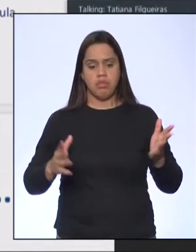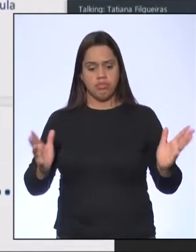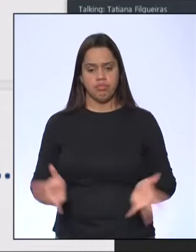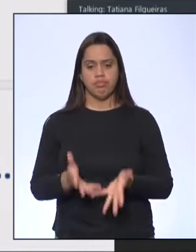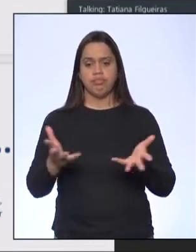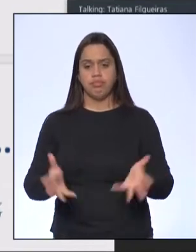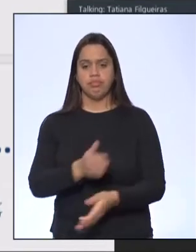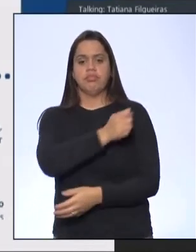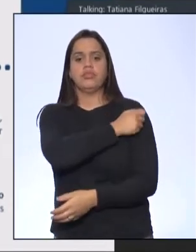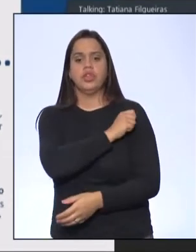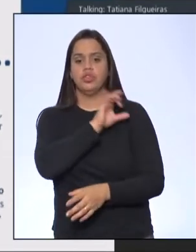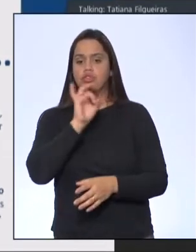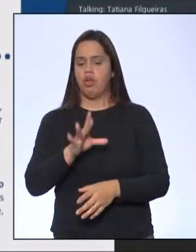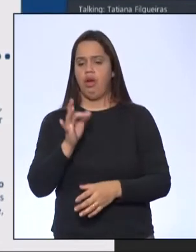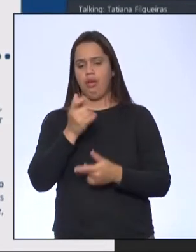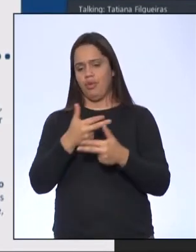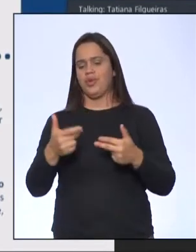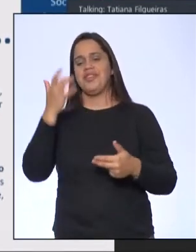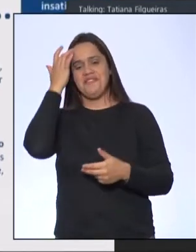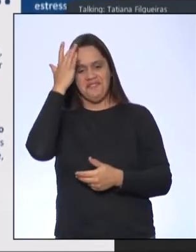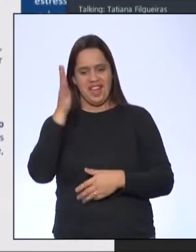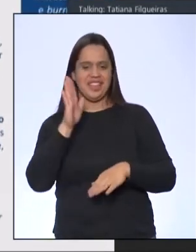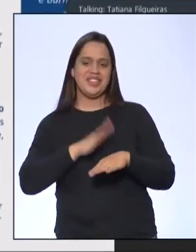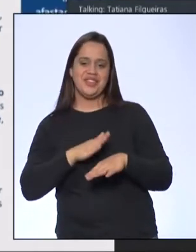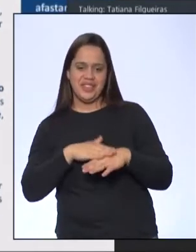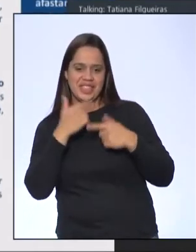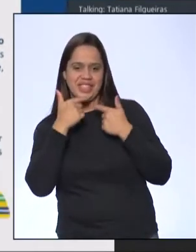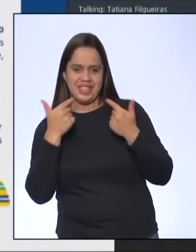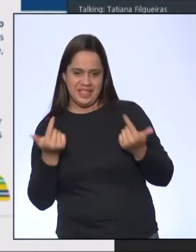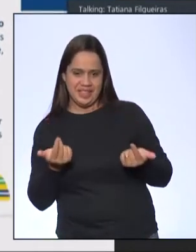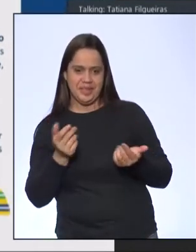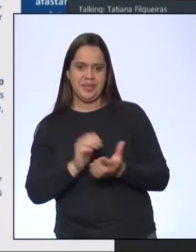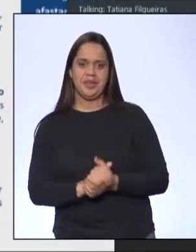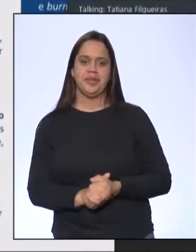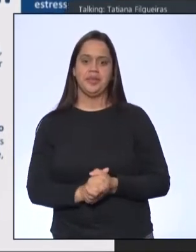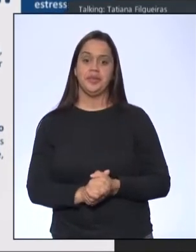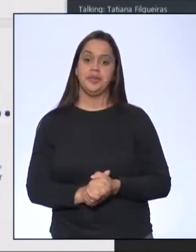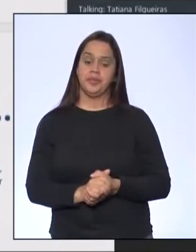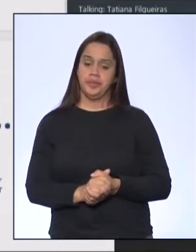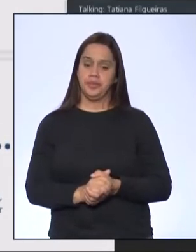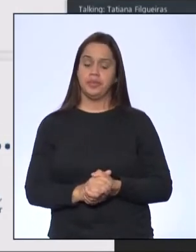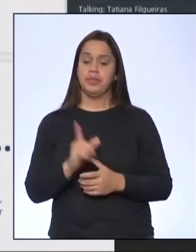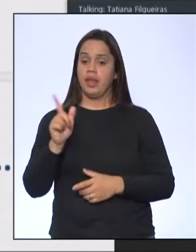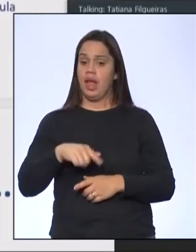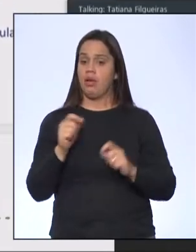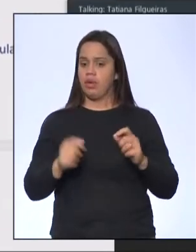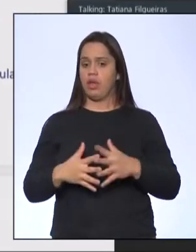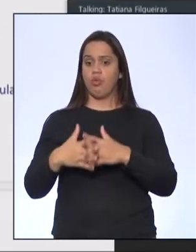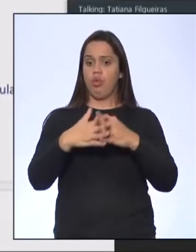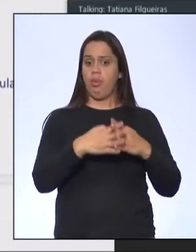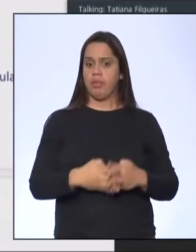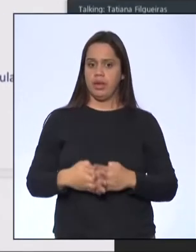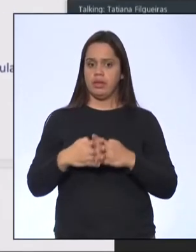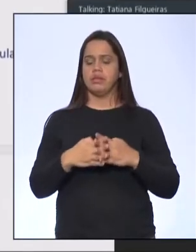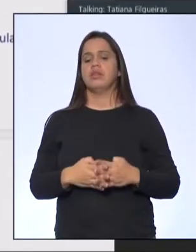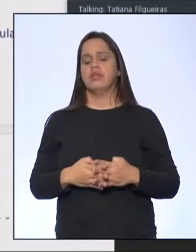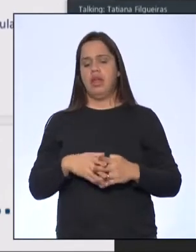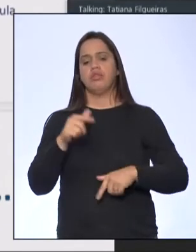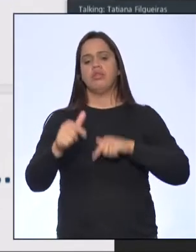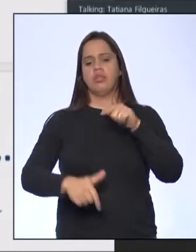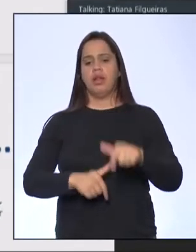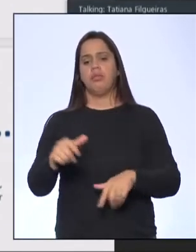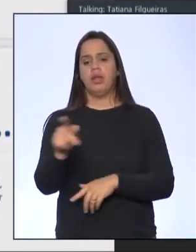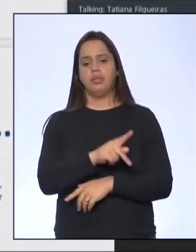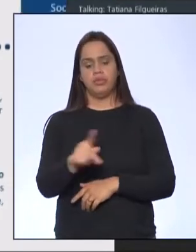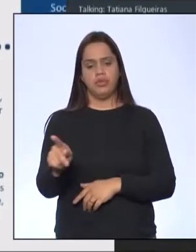os alunos, não é só coisa fácil, né, de fazer. Então, assim, essa é a complexidade do trabalho